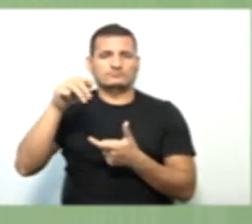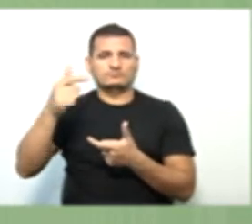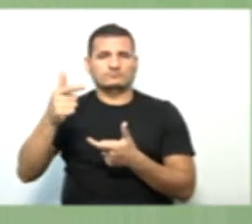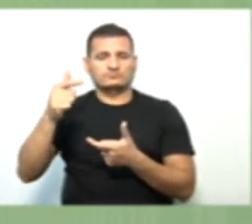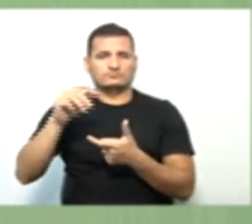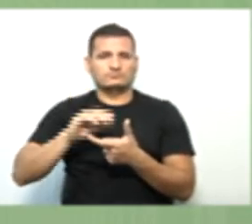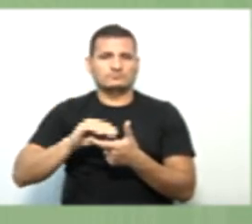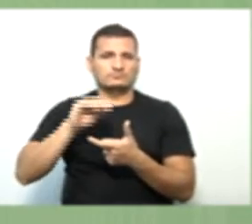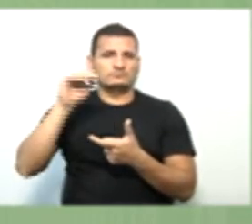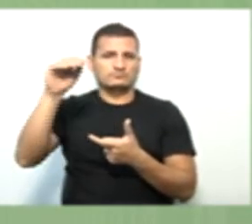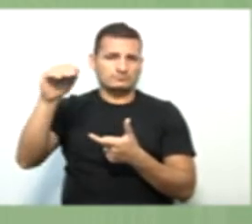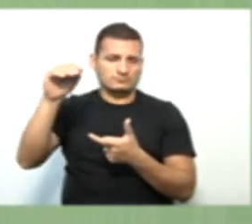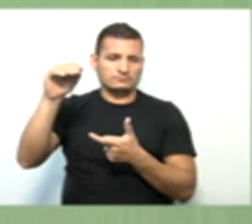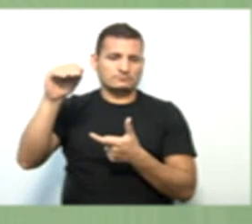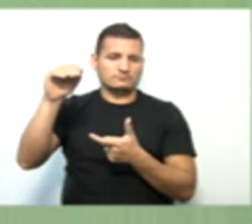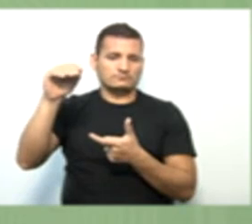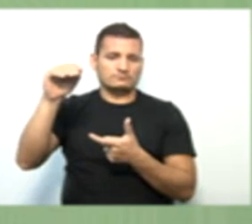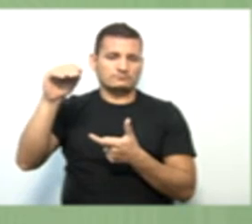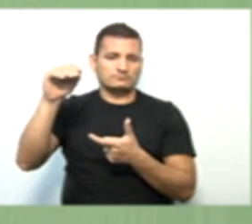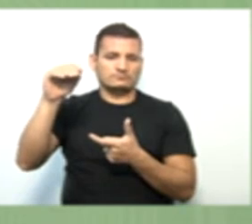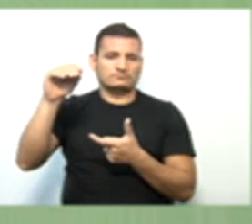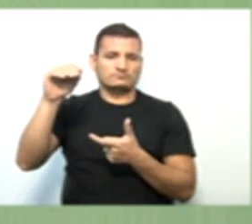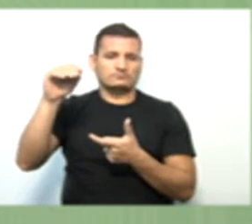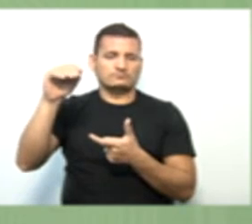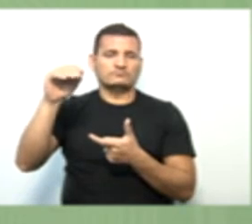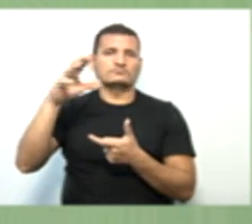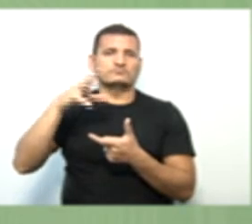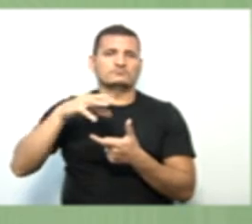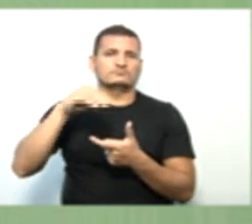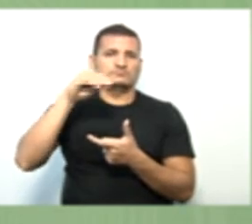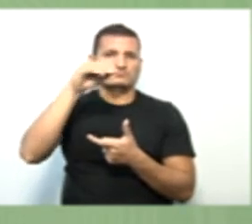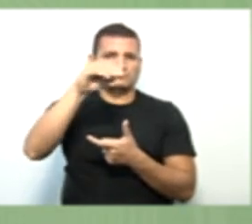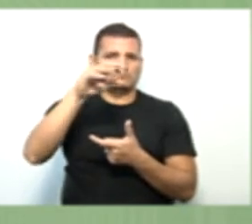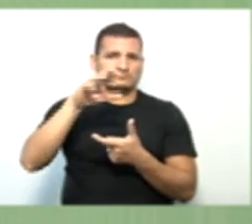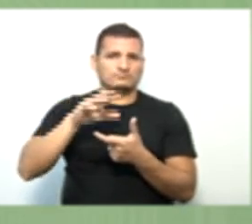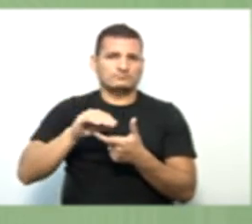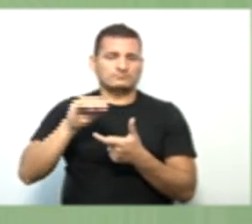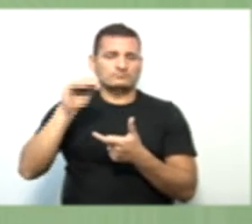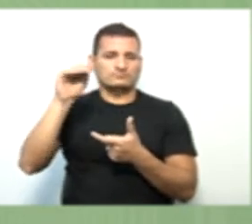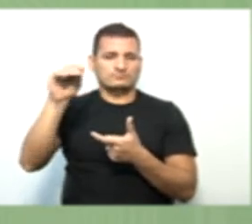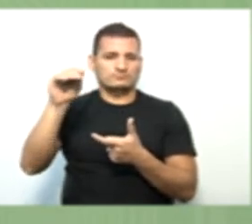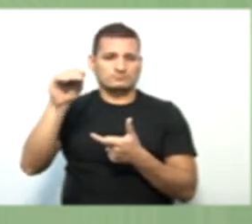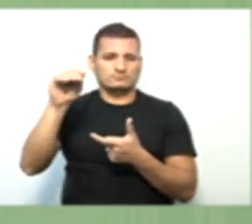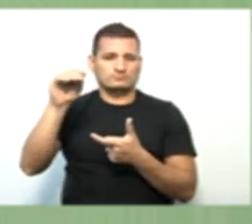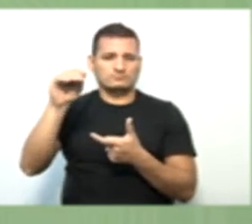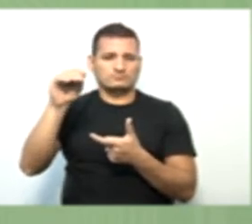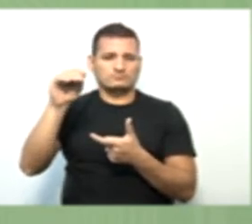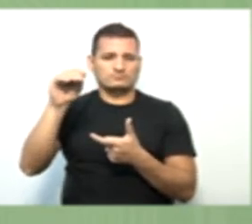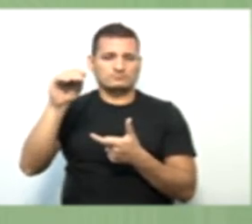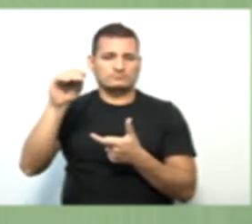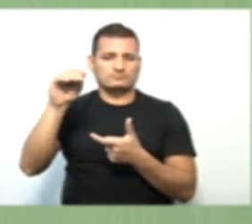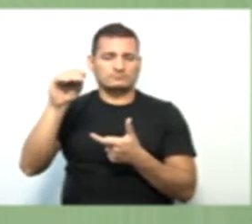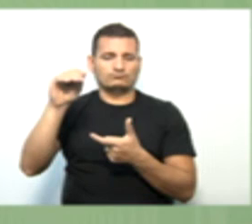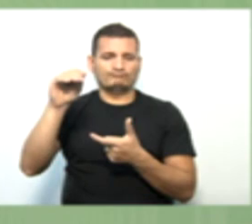Então, ó, N1 tem 2, esse valor vai ser copiado para num1. Então, aqui eu vou passar a ter 2. N2